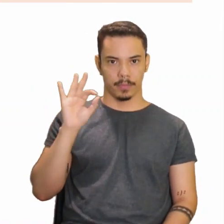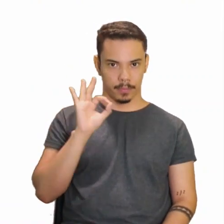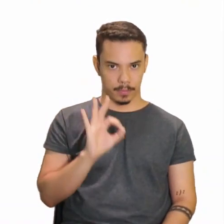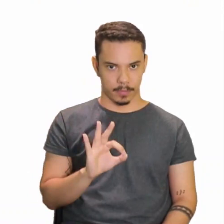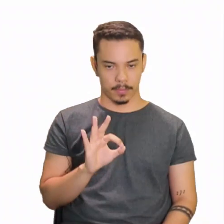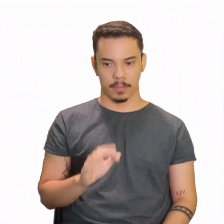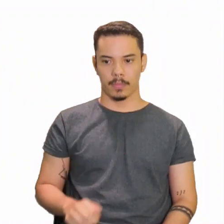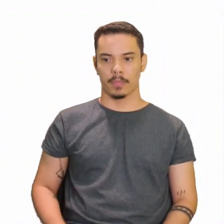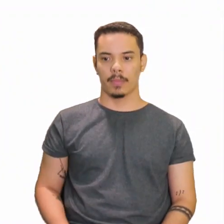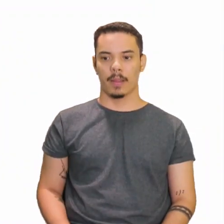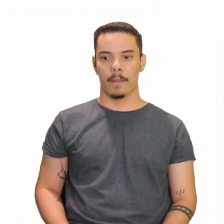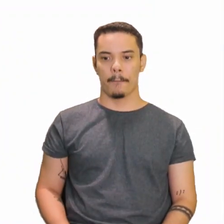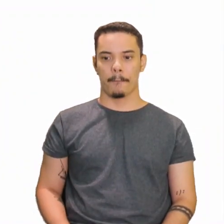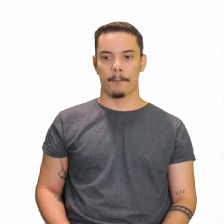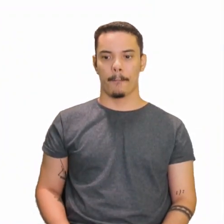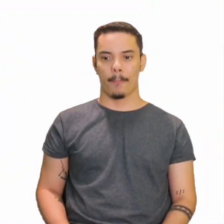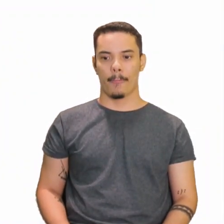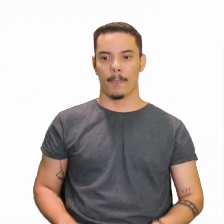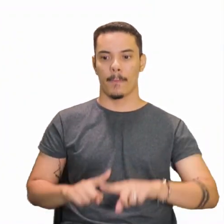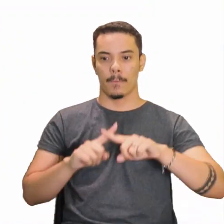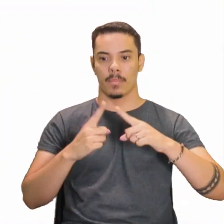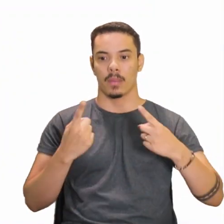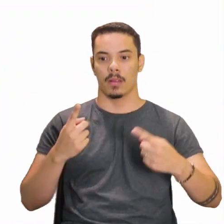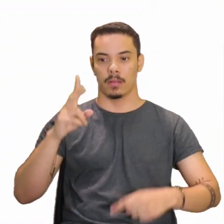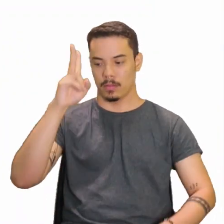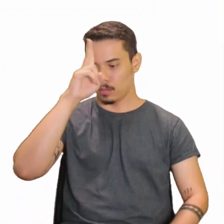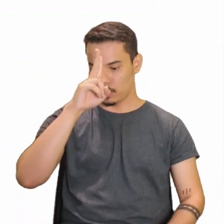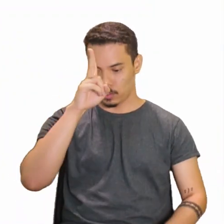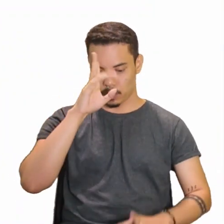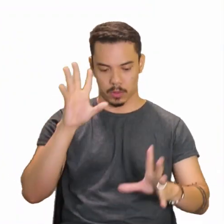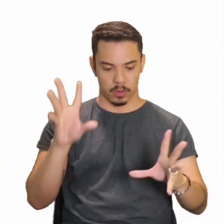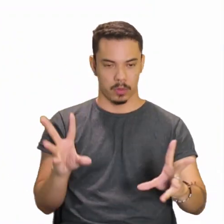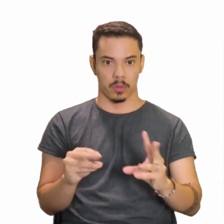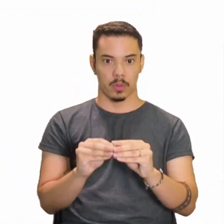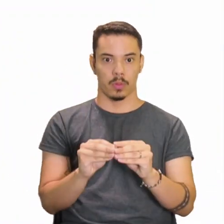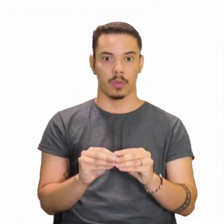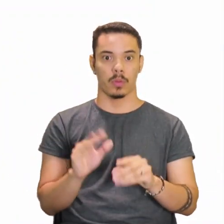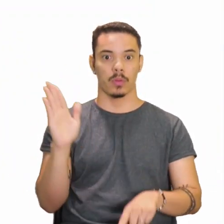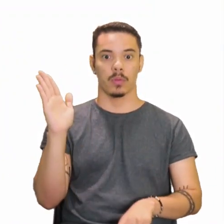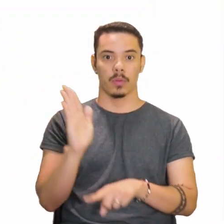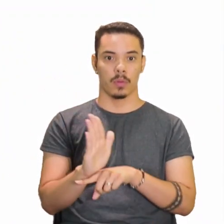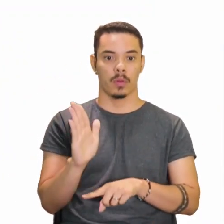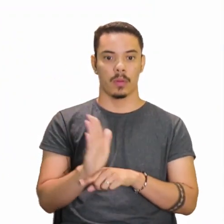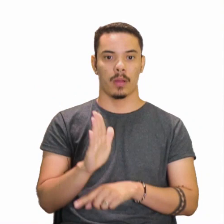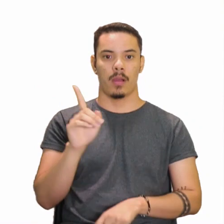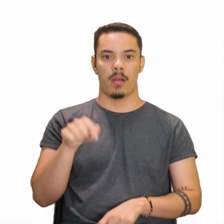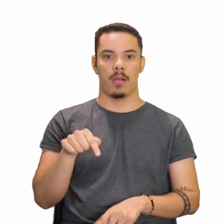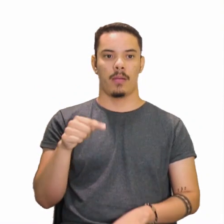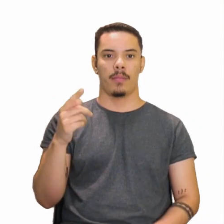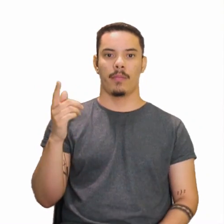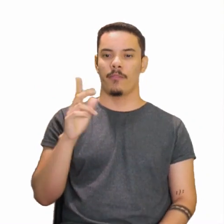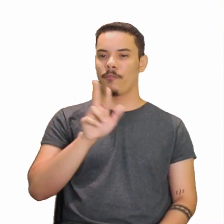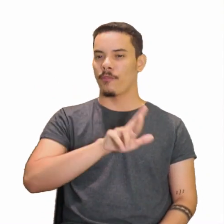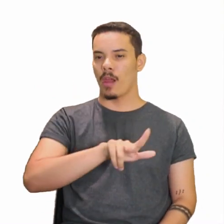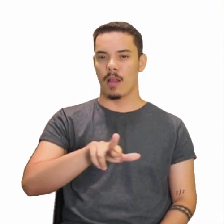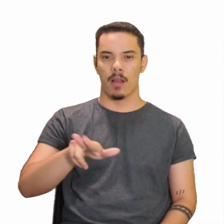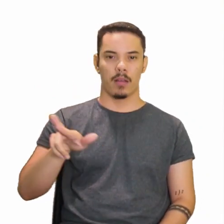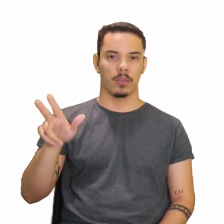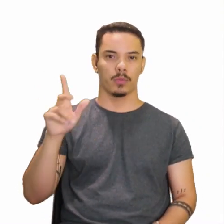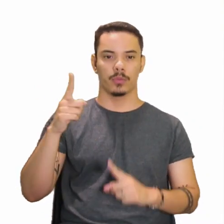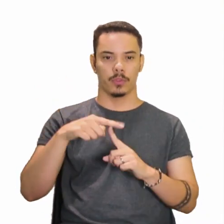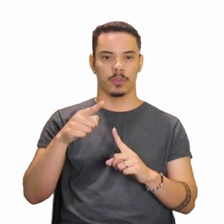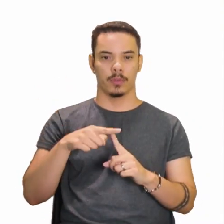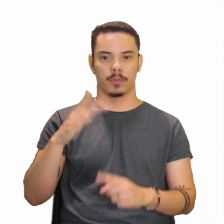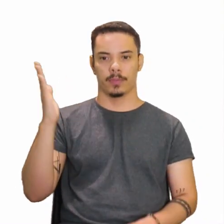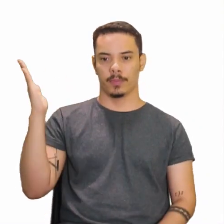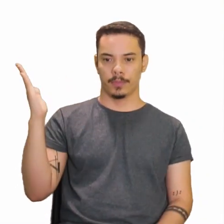certo? Ok. Porém, essa história é contada em quadrinhos com o recurso aí que são os balões. Tem vários tipos de balões,